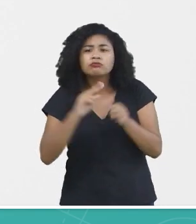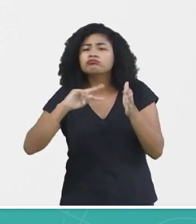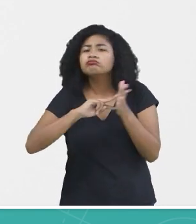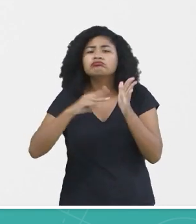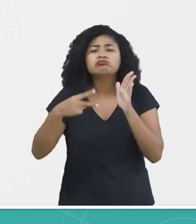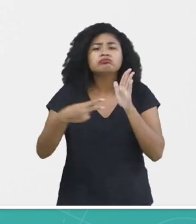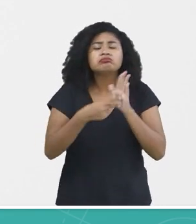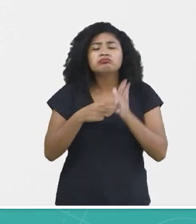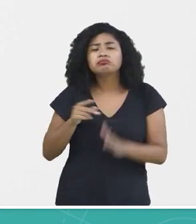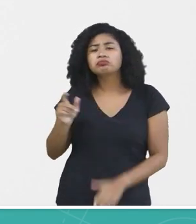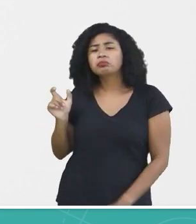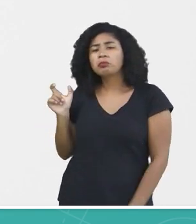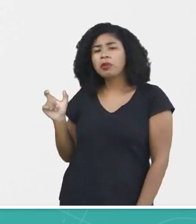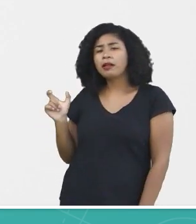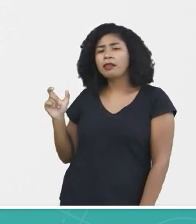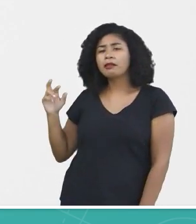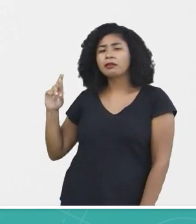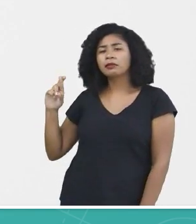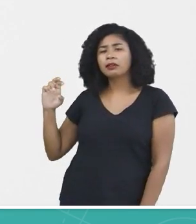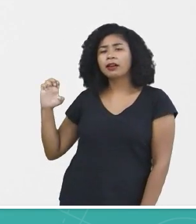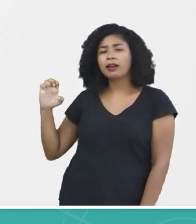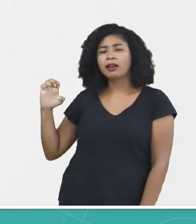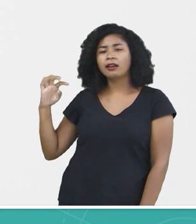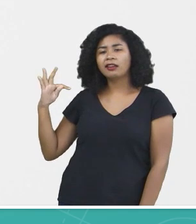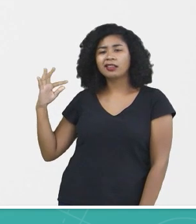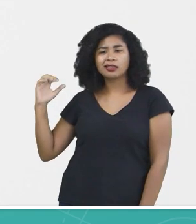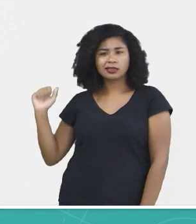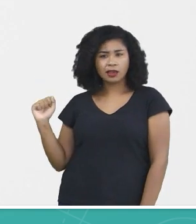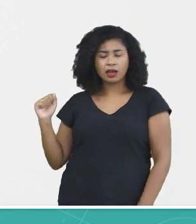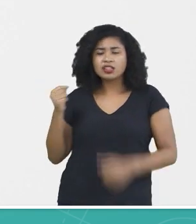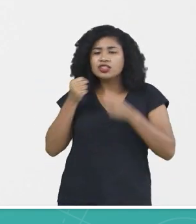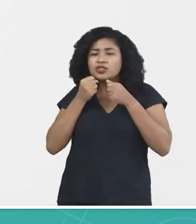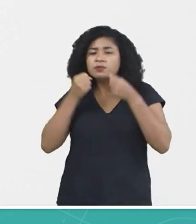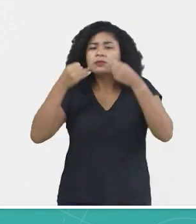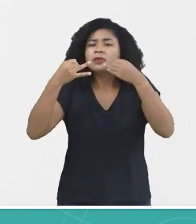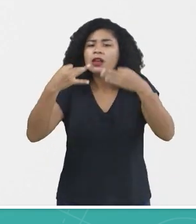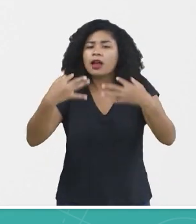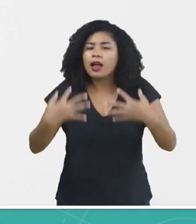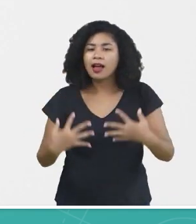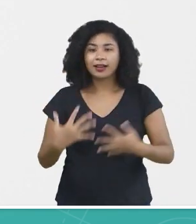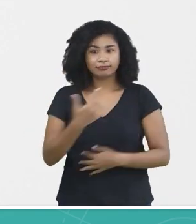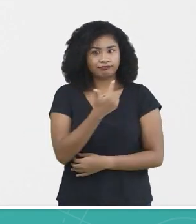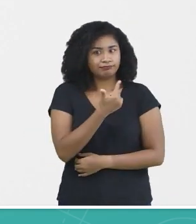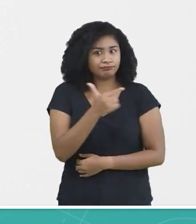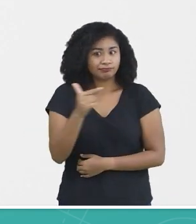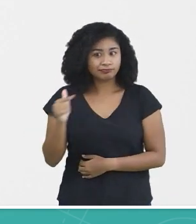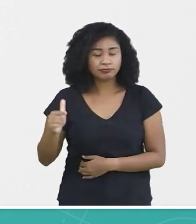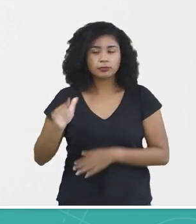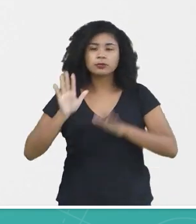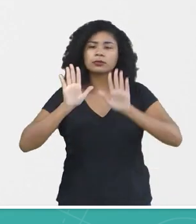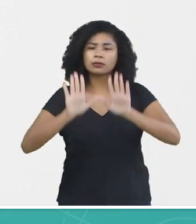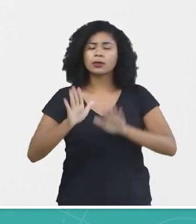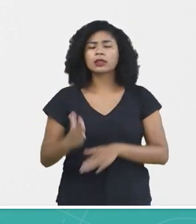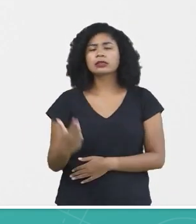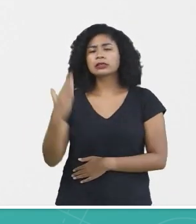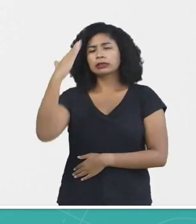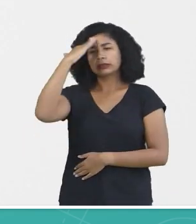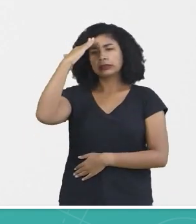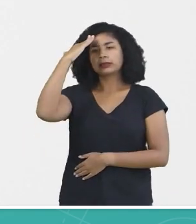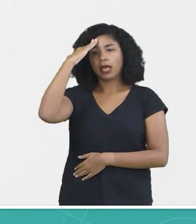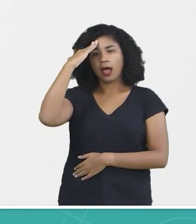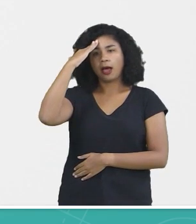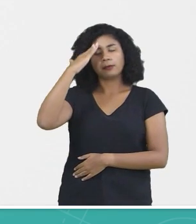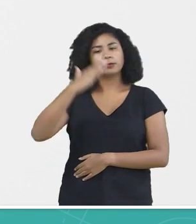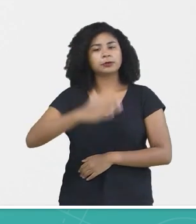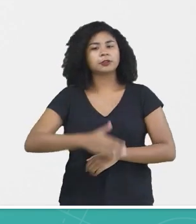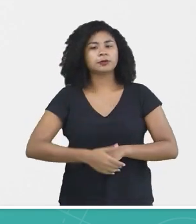Isso nós não podemos afirmar. Mas nós temos uma compreensão do que é uma reta. Um exemplo bem